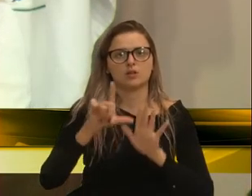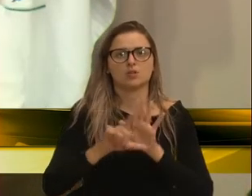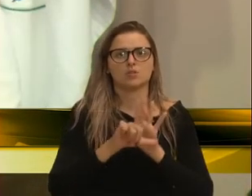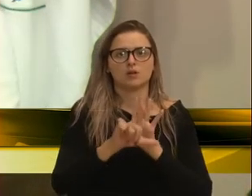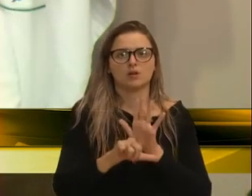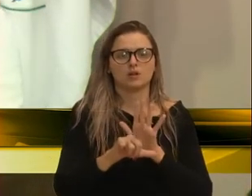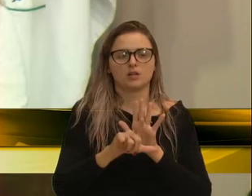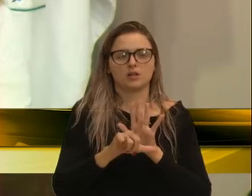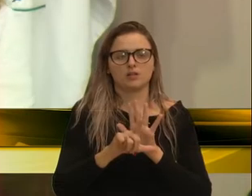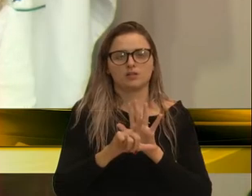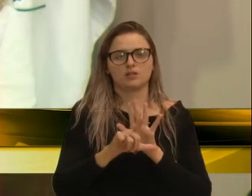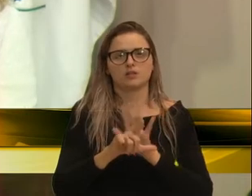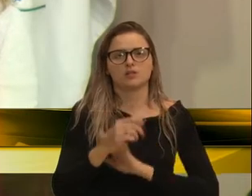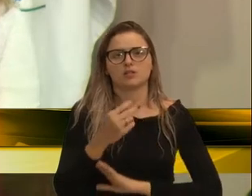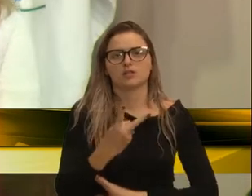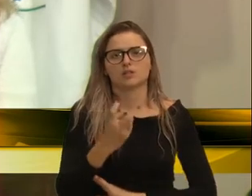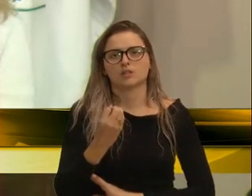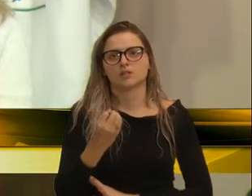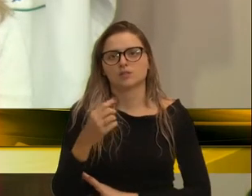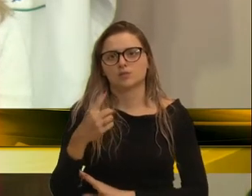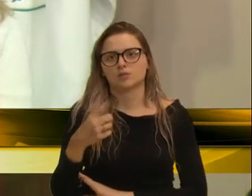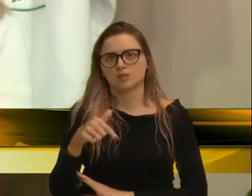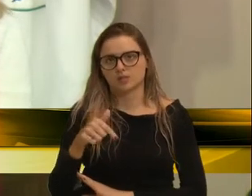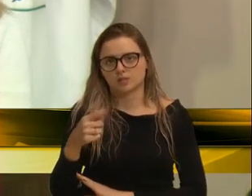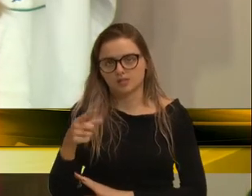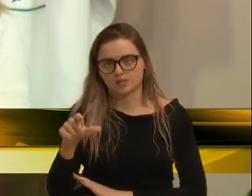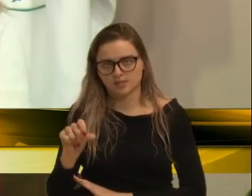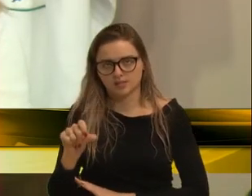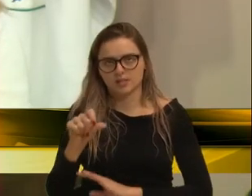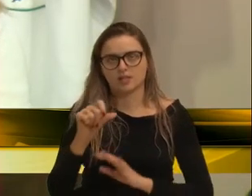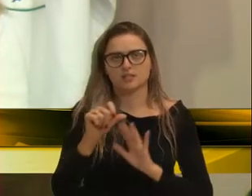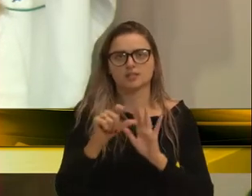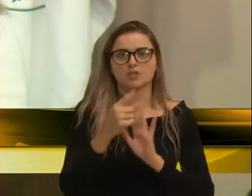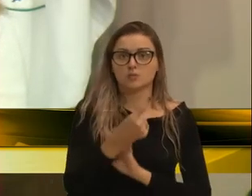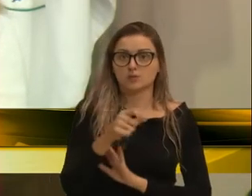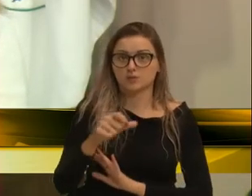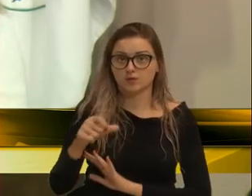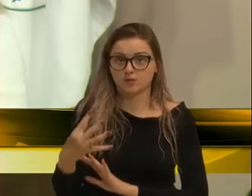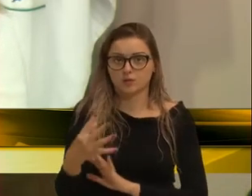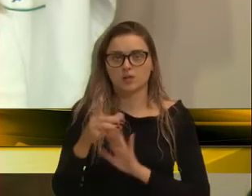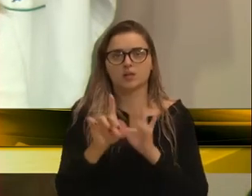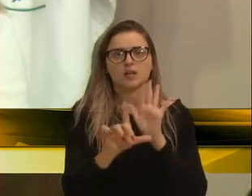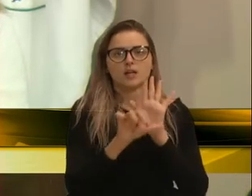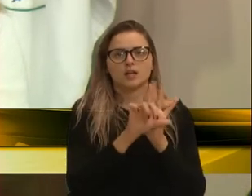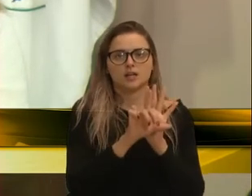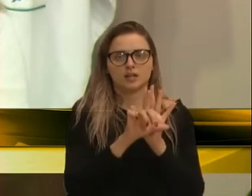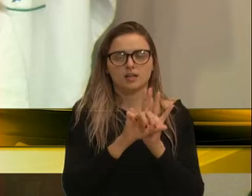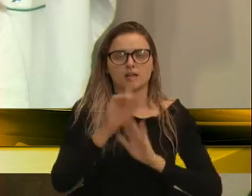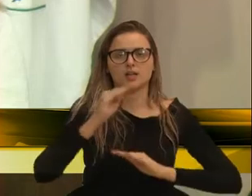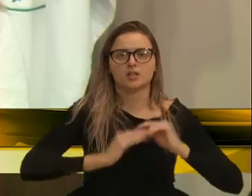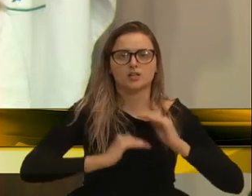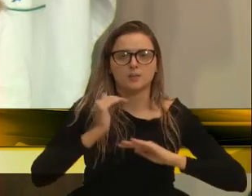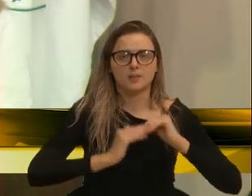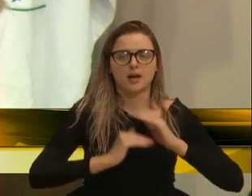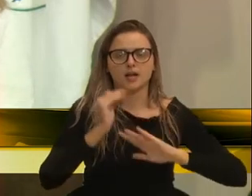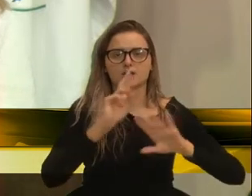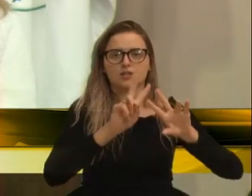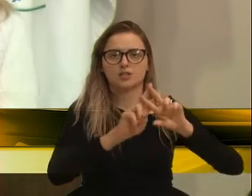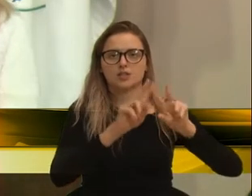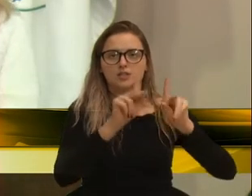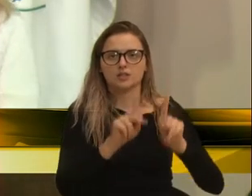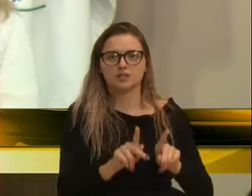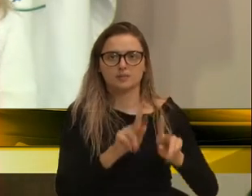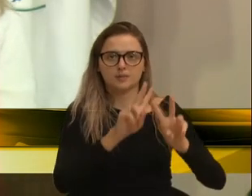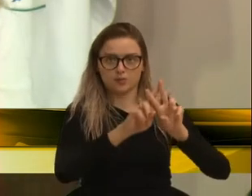que é 7.210, de 1984, que é denominada Lei de Execuções Penais.